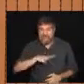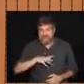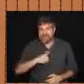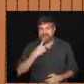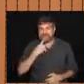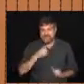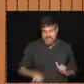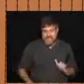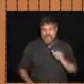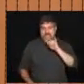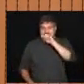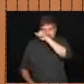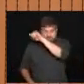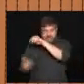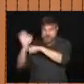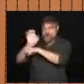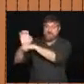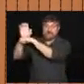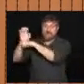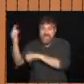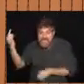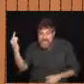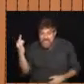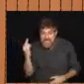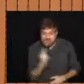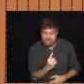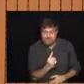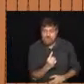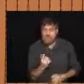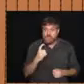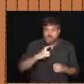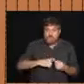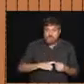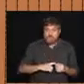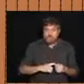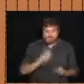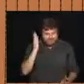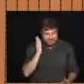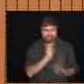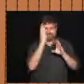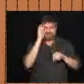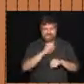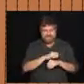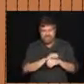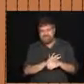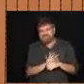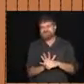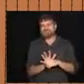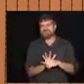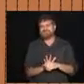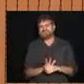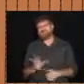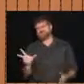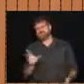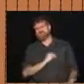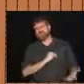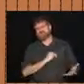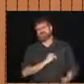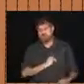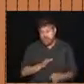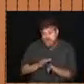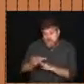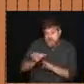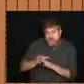que, voltando de viagem, ela deu positivo para o Covid-19. Então, sugerindo